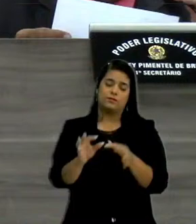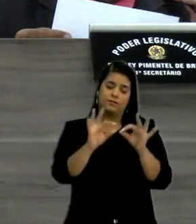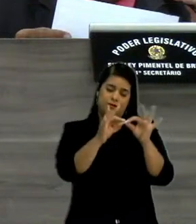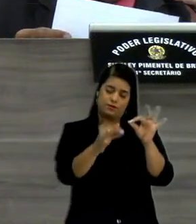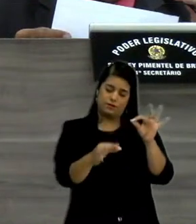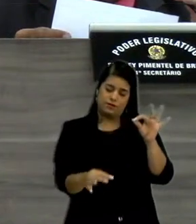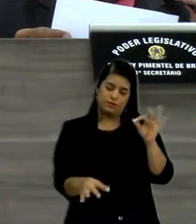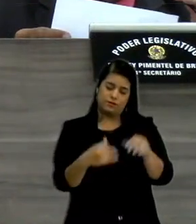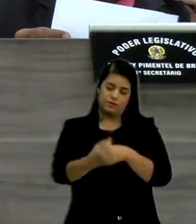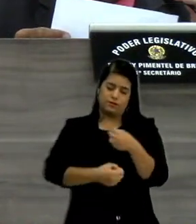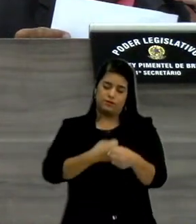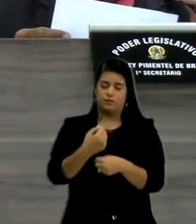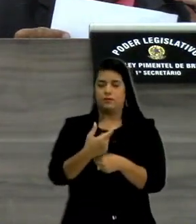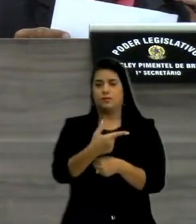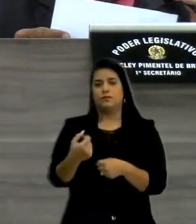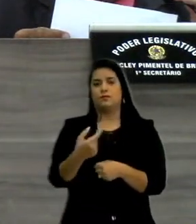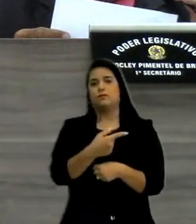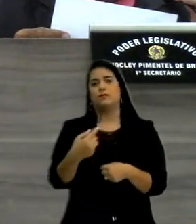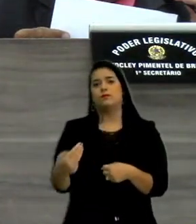exercício 2023, conforme